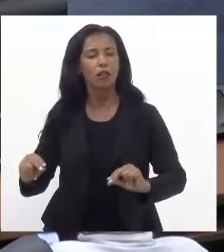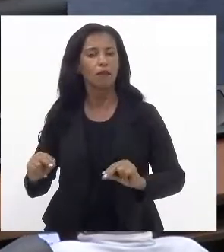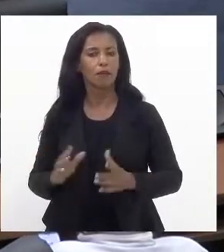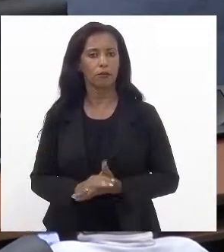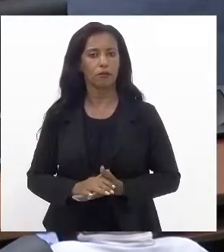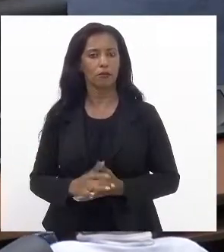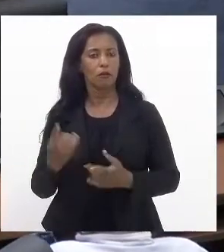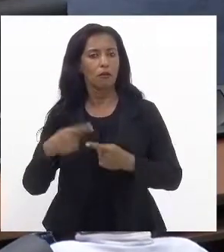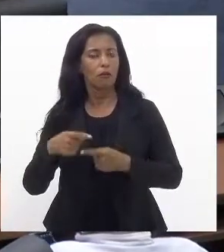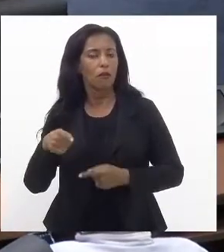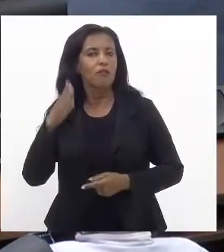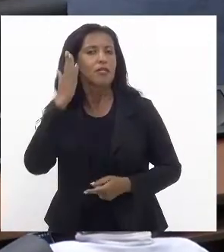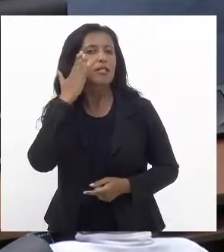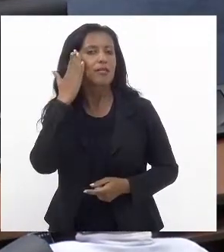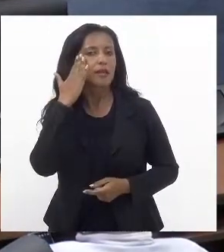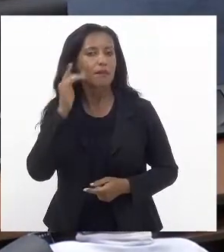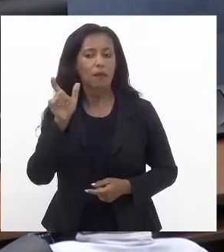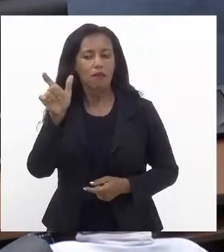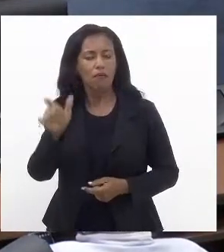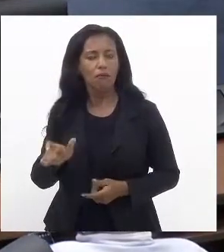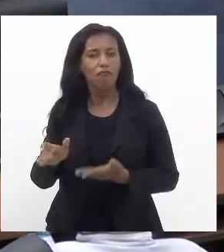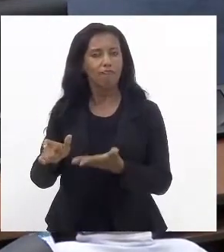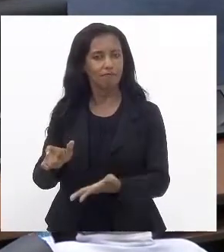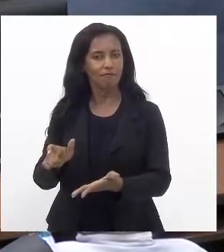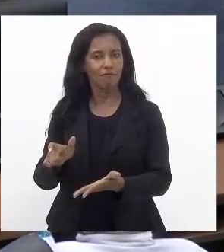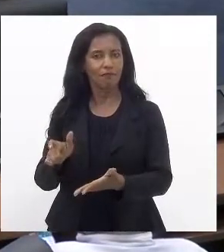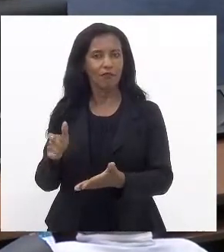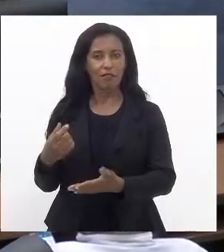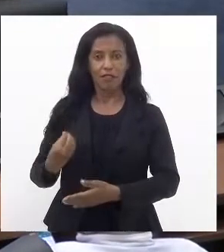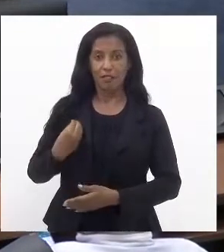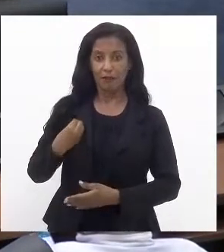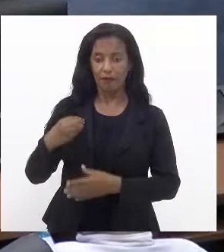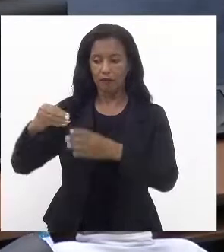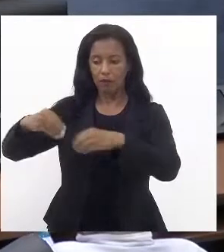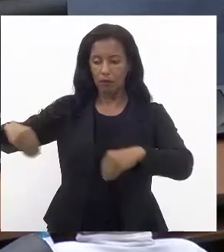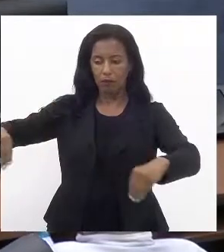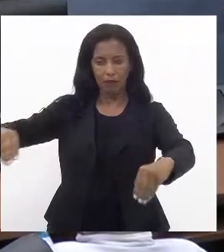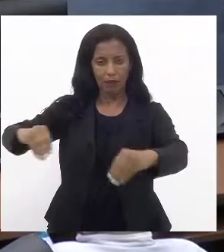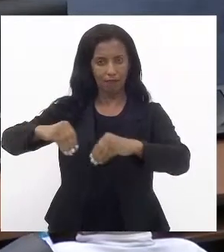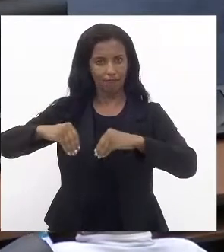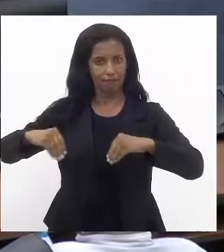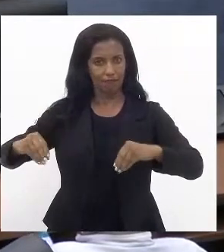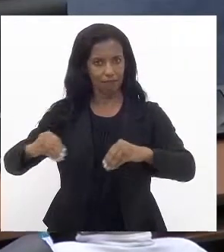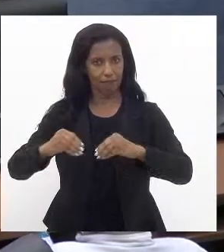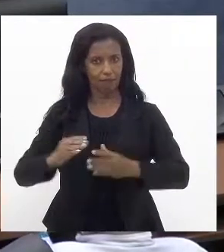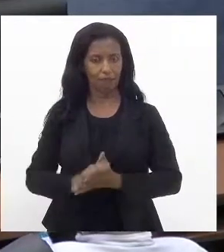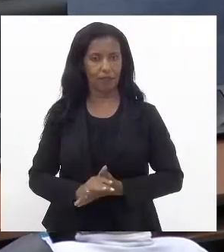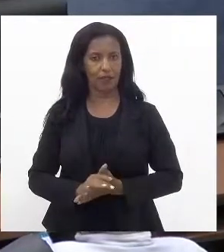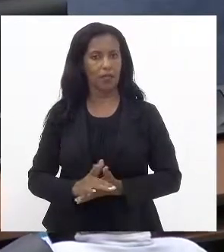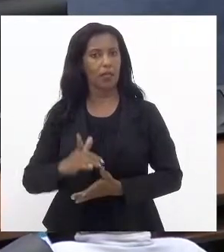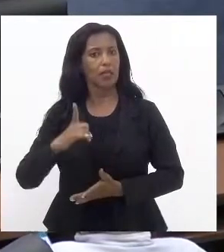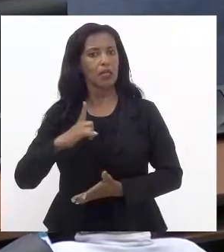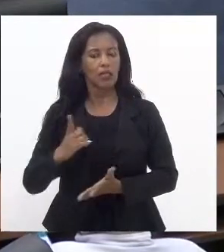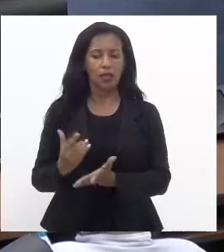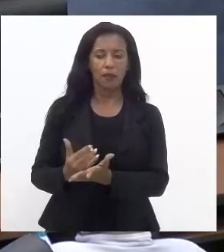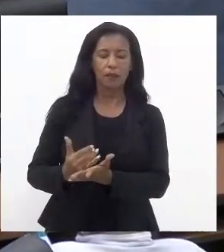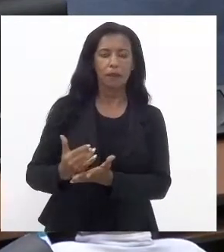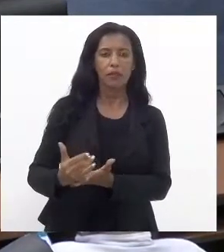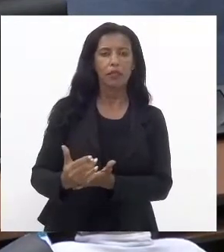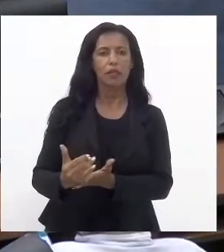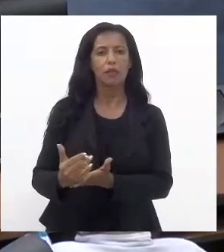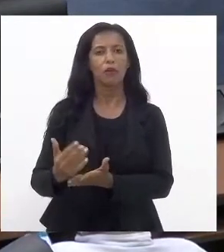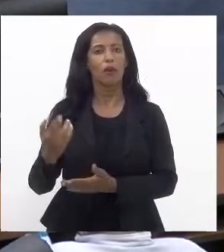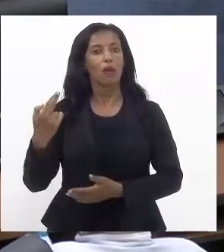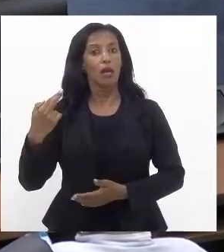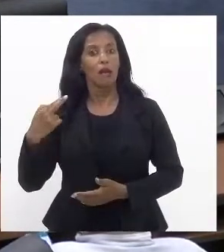Porque você saber que você habita uma terra e adota um princípio